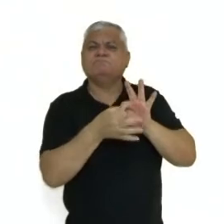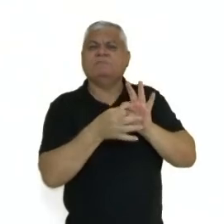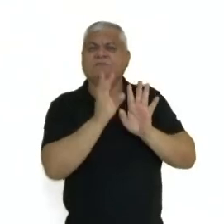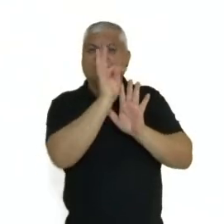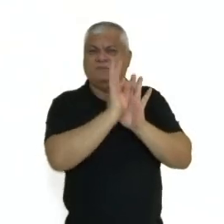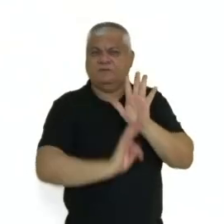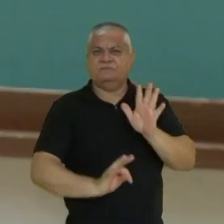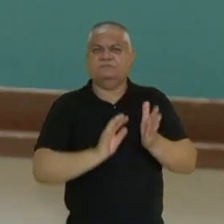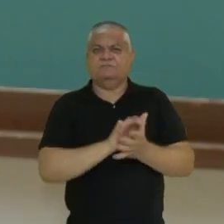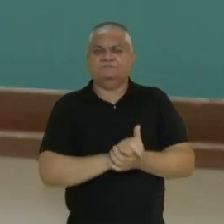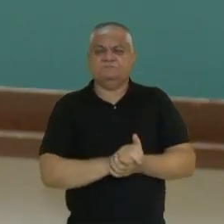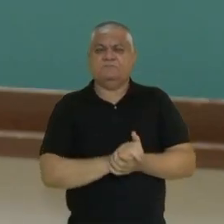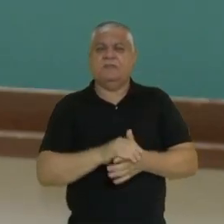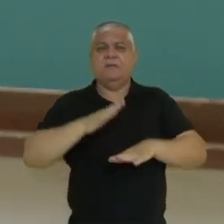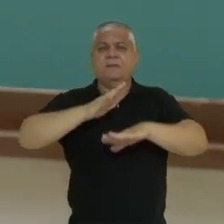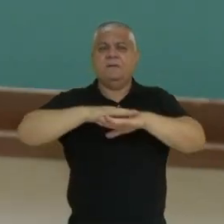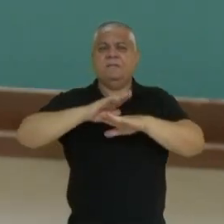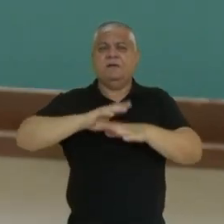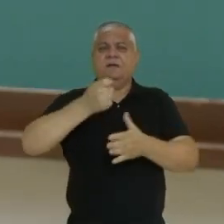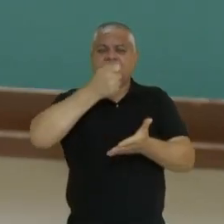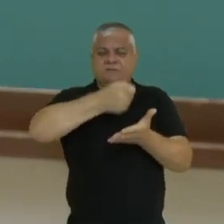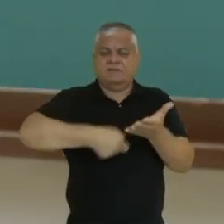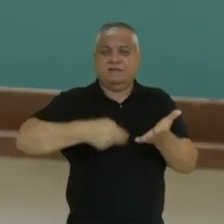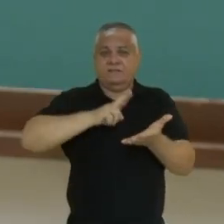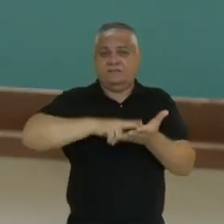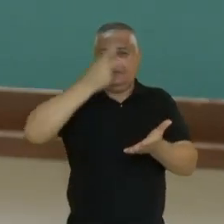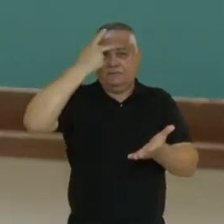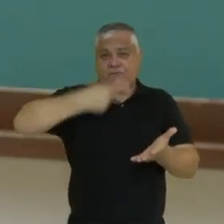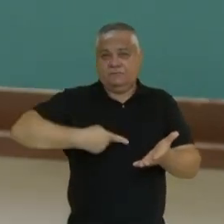texto. Produzimos uma carta pessoal.